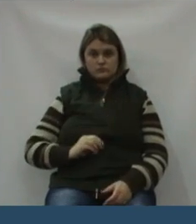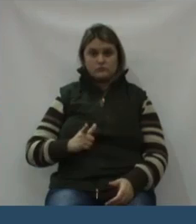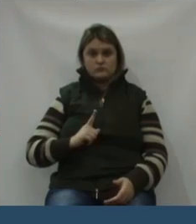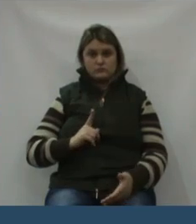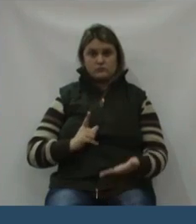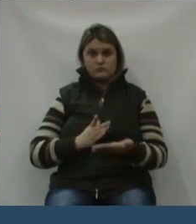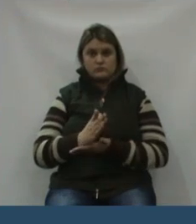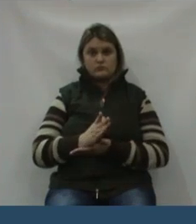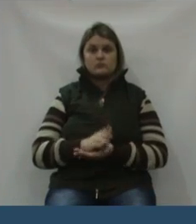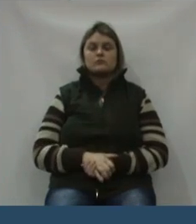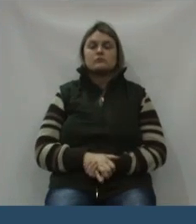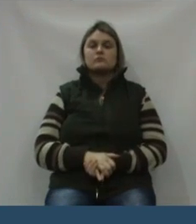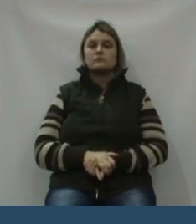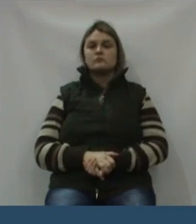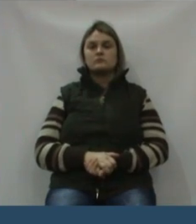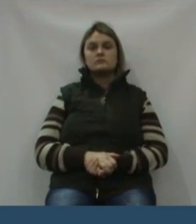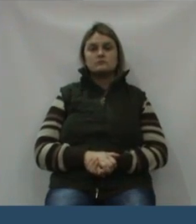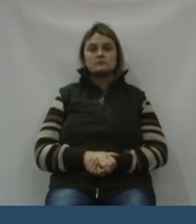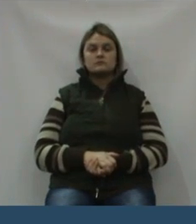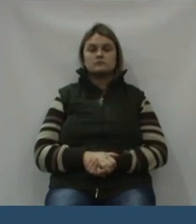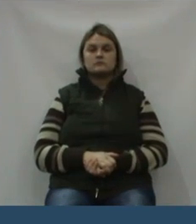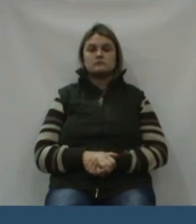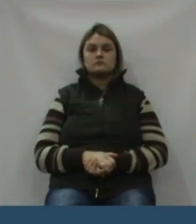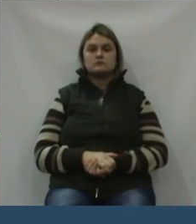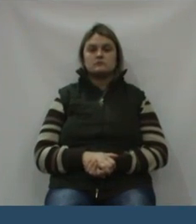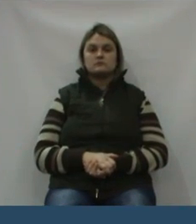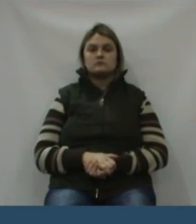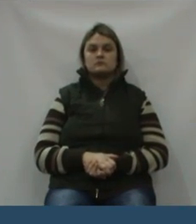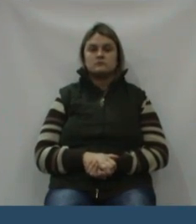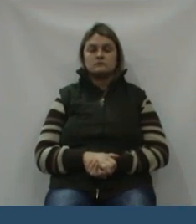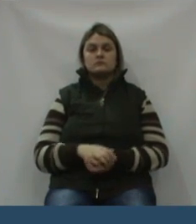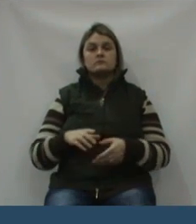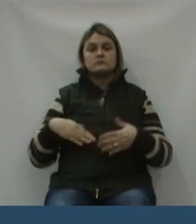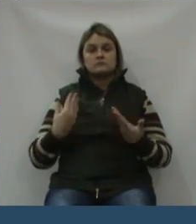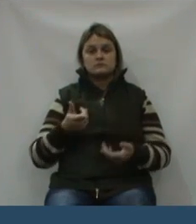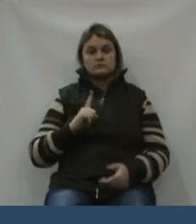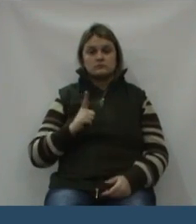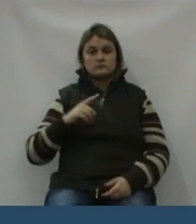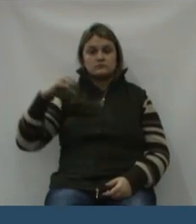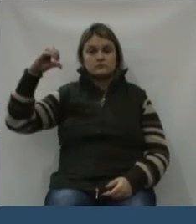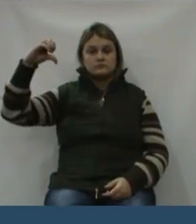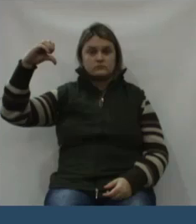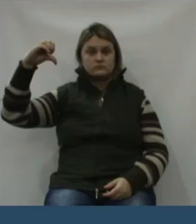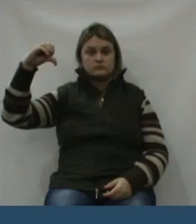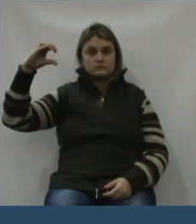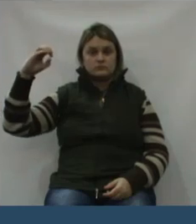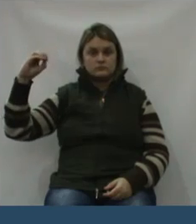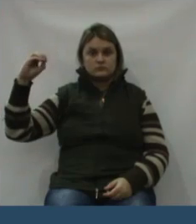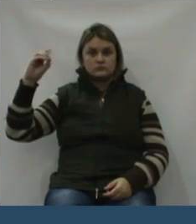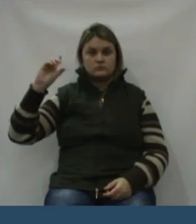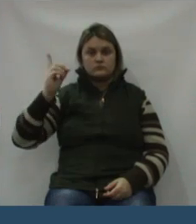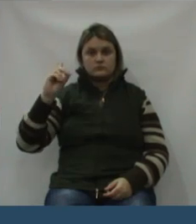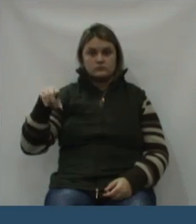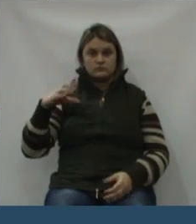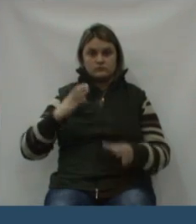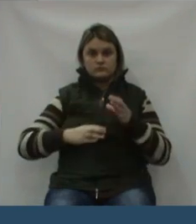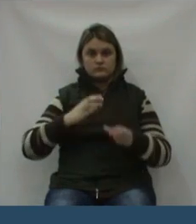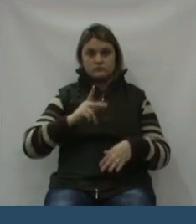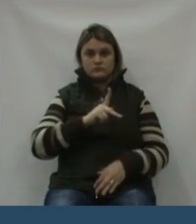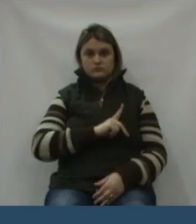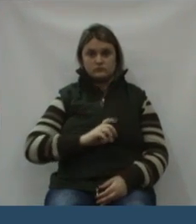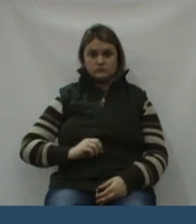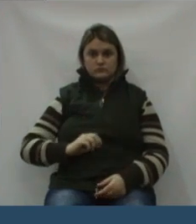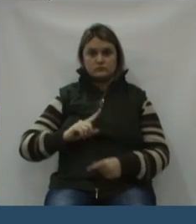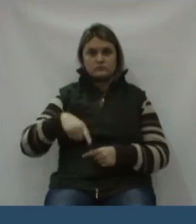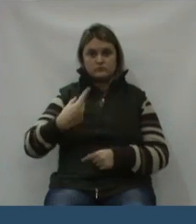são preenchidos por funcionários concursados. Então, nós temos quase 90 que não são. Depois